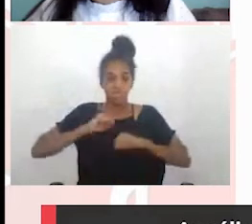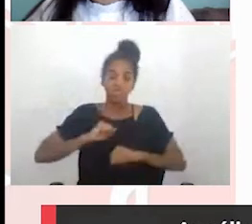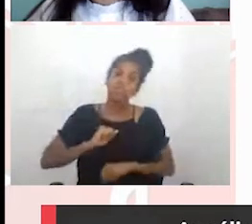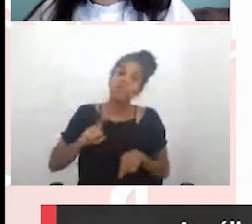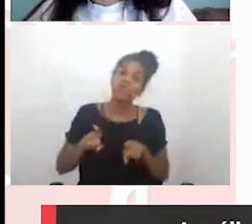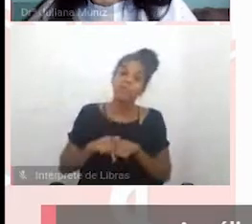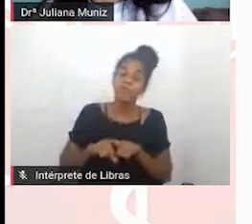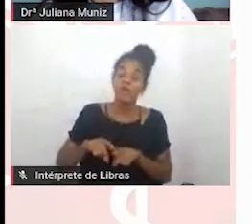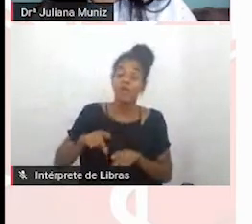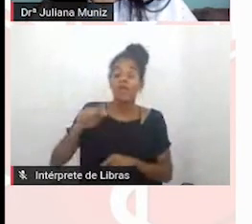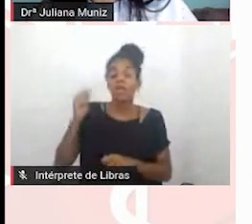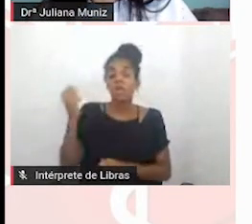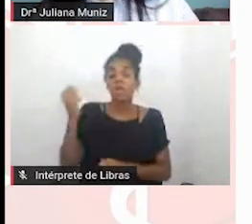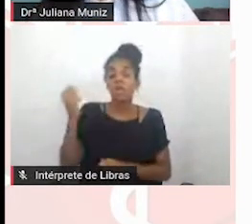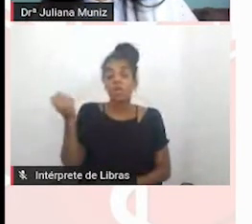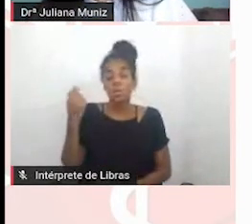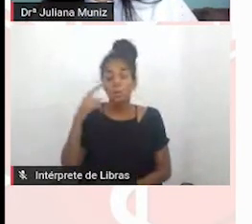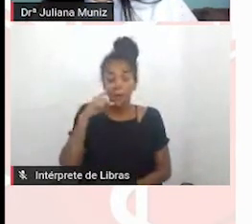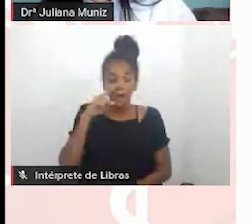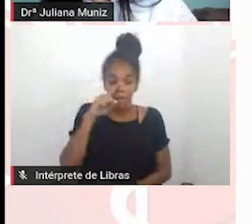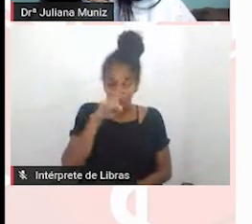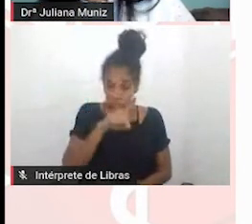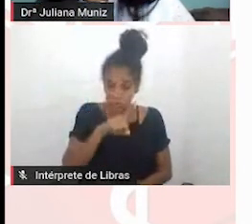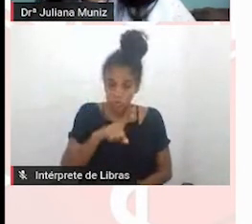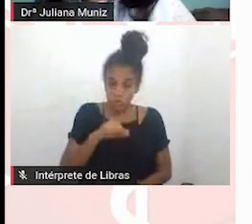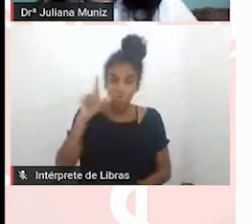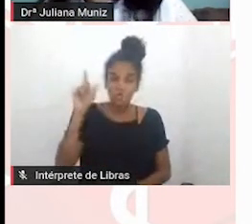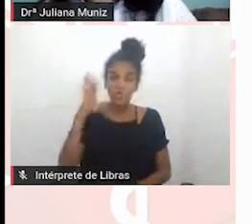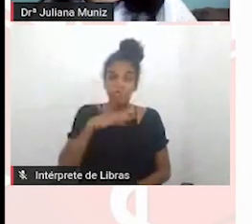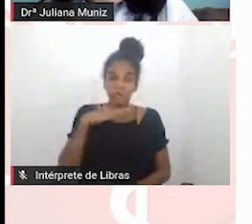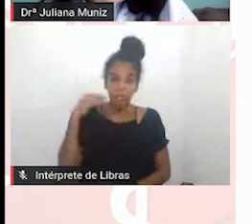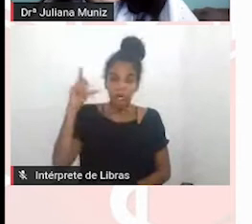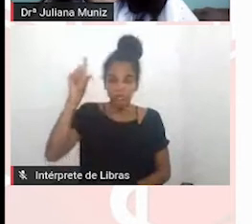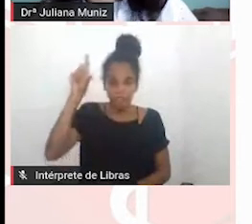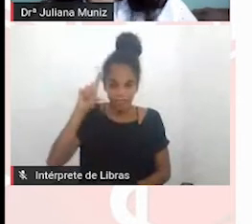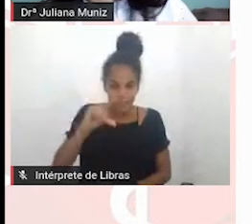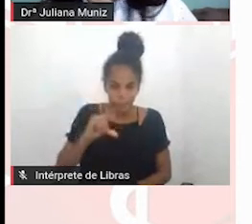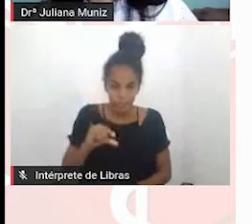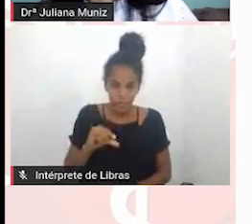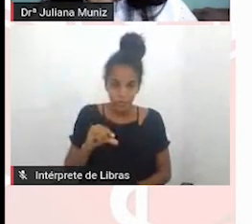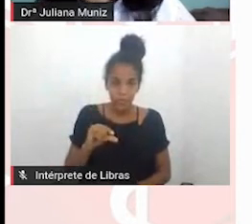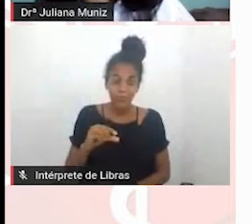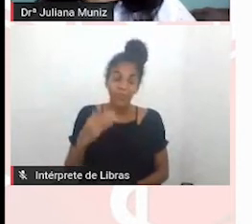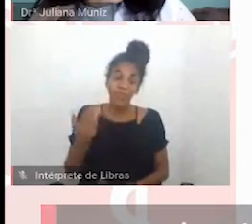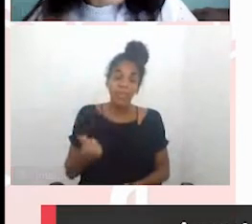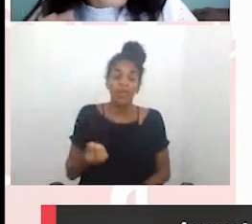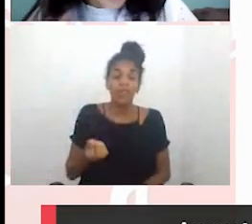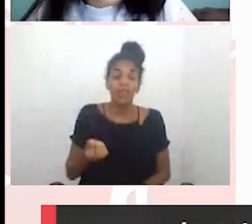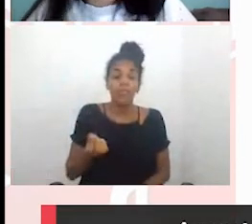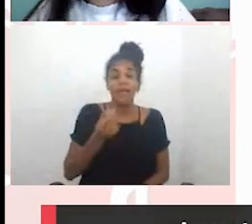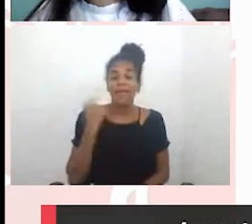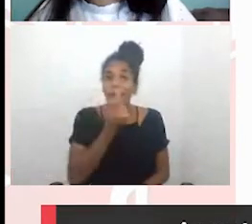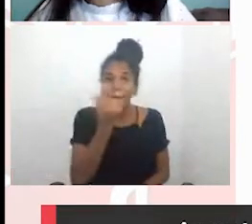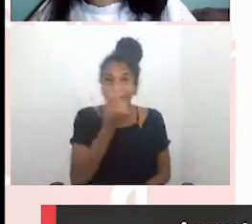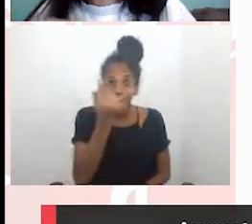que a gente realmente vê que é eficaz nos pacientes graves, ou seja, está tratando a inflamação pulmonar, né? Mas ainda não trata o vírus,